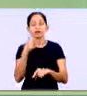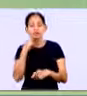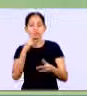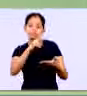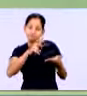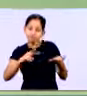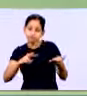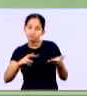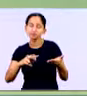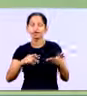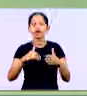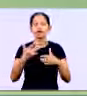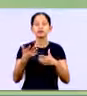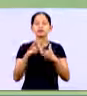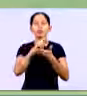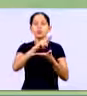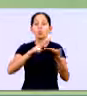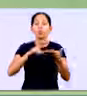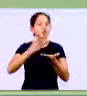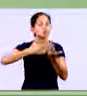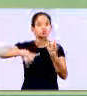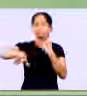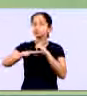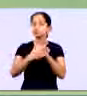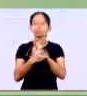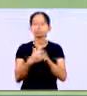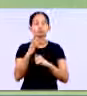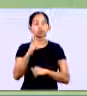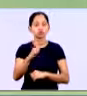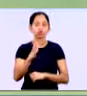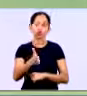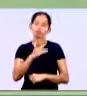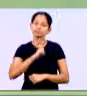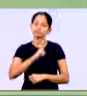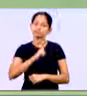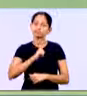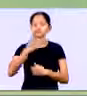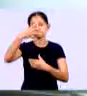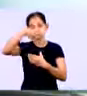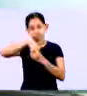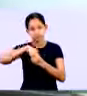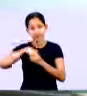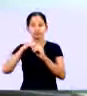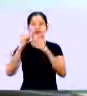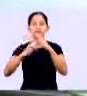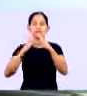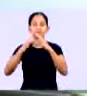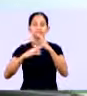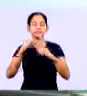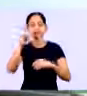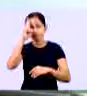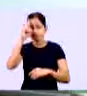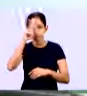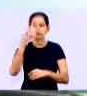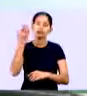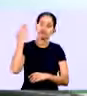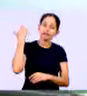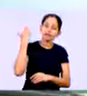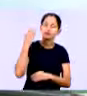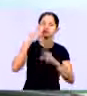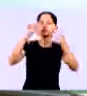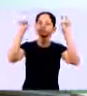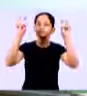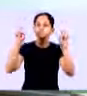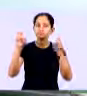assim, os controles financeiros vão ser baseados naqueles instrumentos que você tem dentro da sua empresa. Aqueles instrumentos que nós conversamos com vocês aqui, vocês vão utilizar